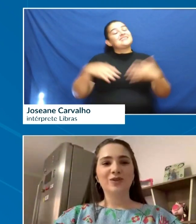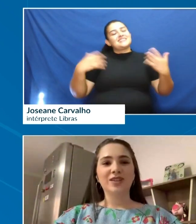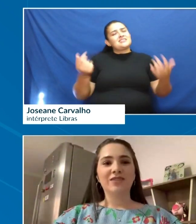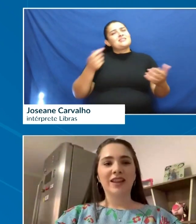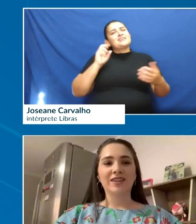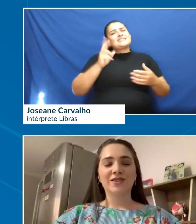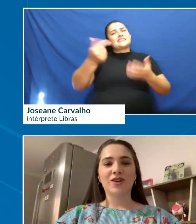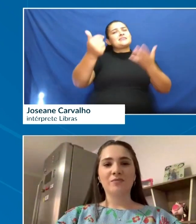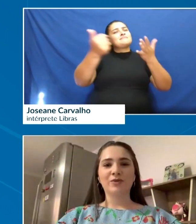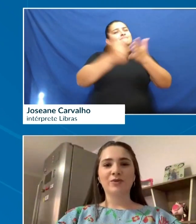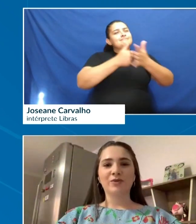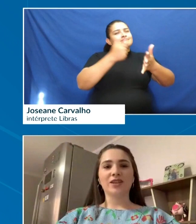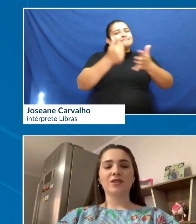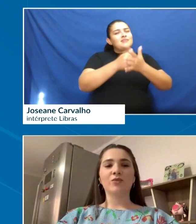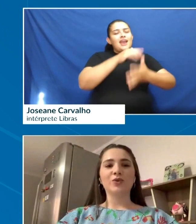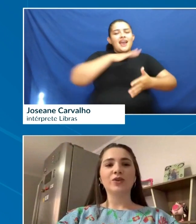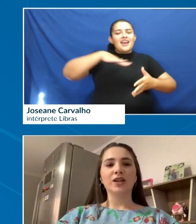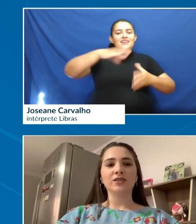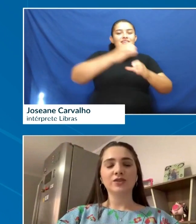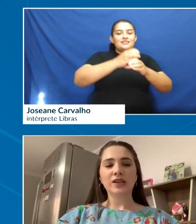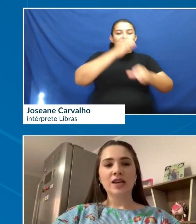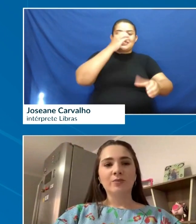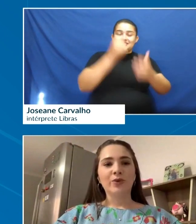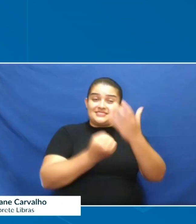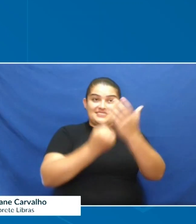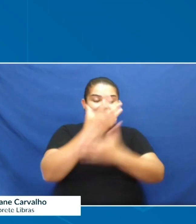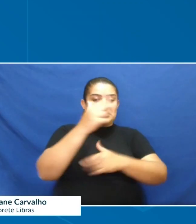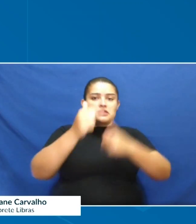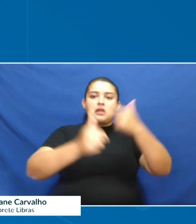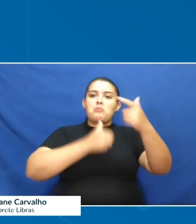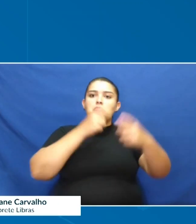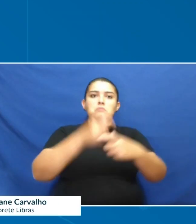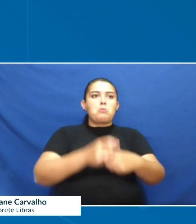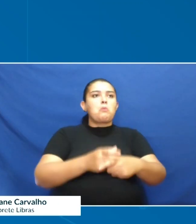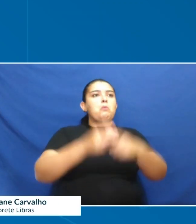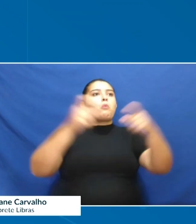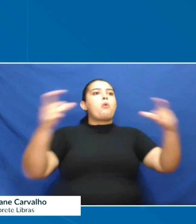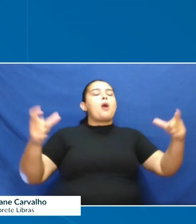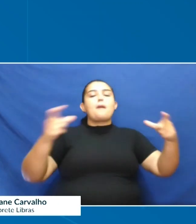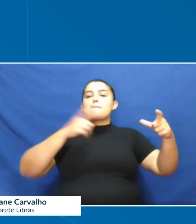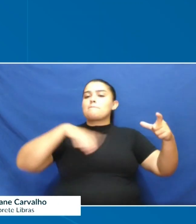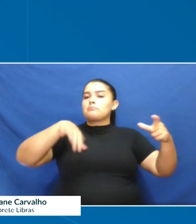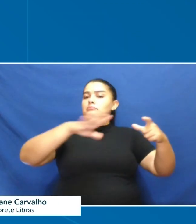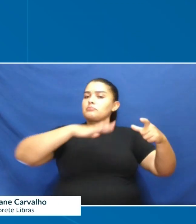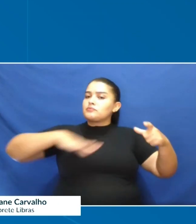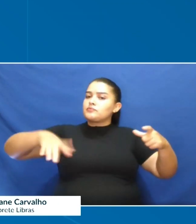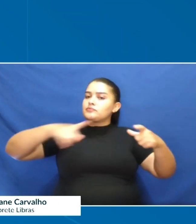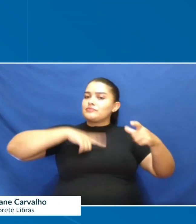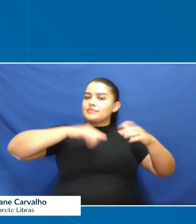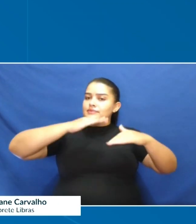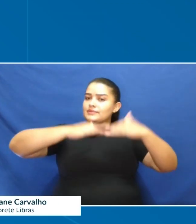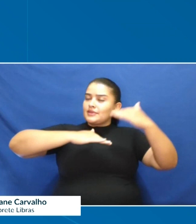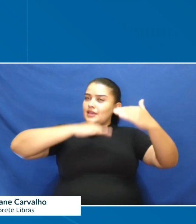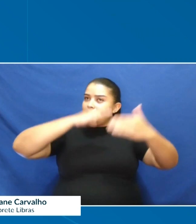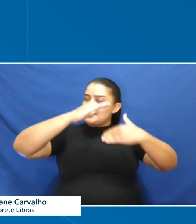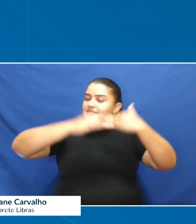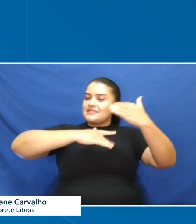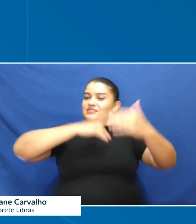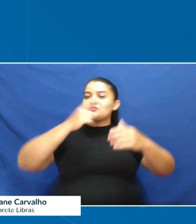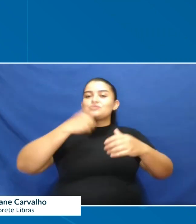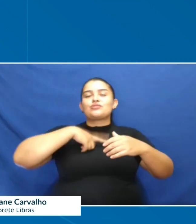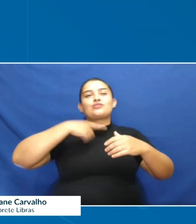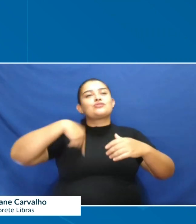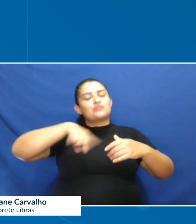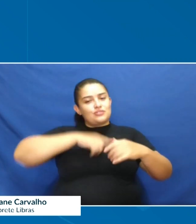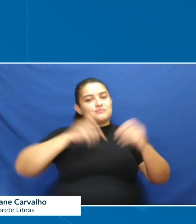engenharia de produção, ela tem um campo de atuação muito grande, porque todo o ambiente que ele envolve processo, início, meio e fim, a gente consegue